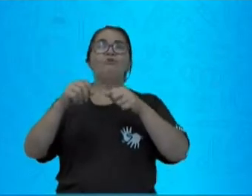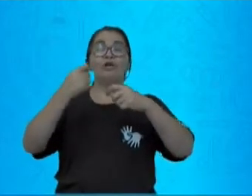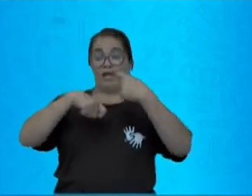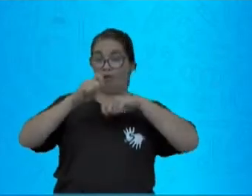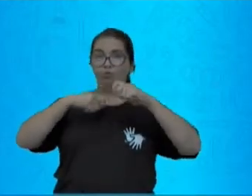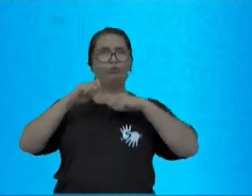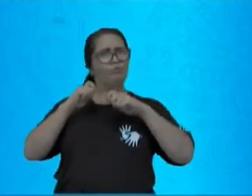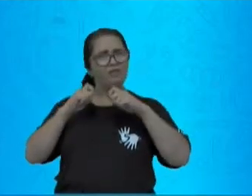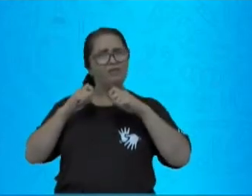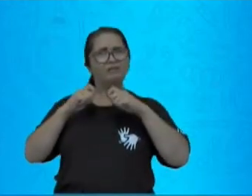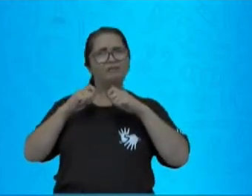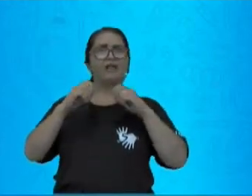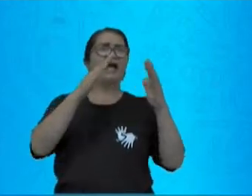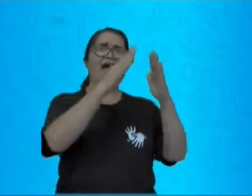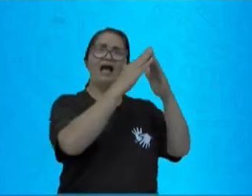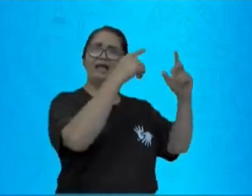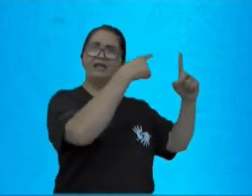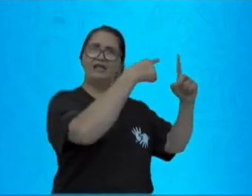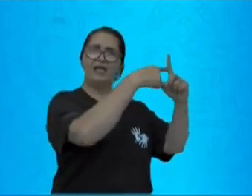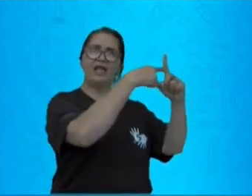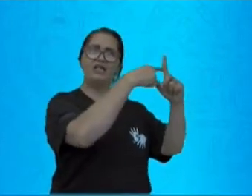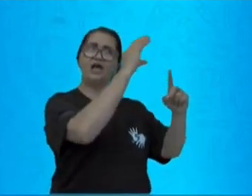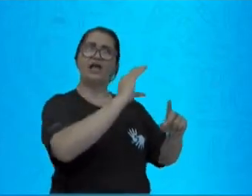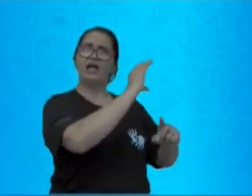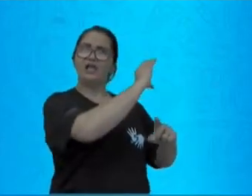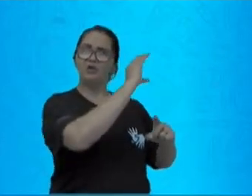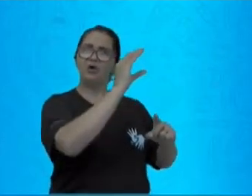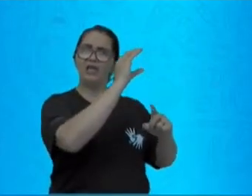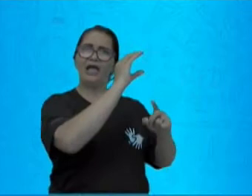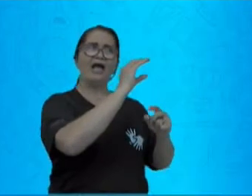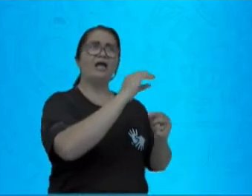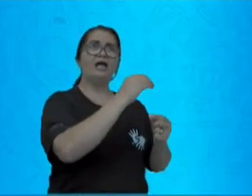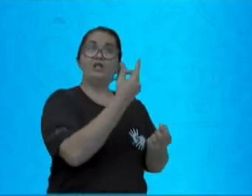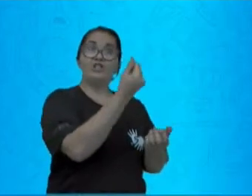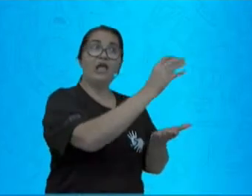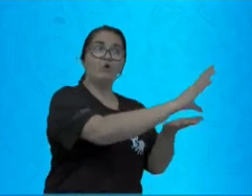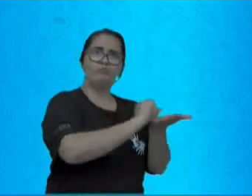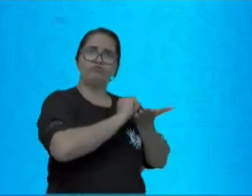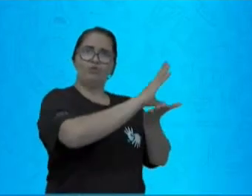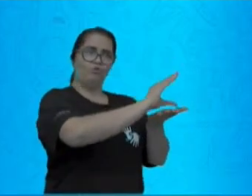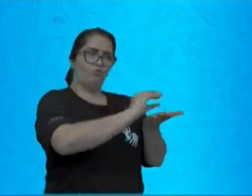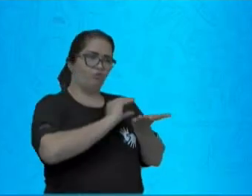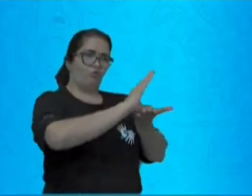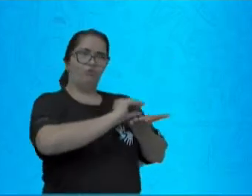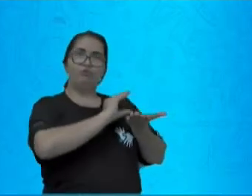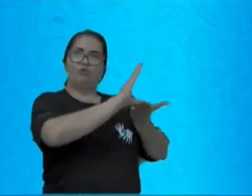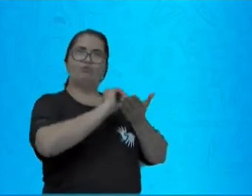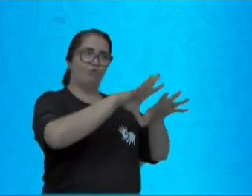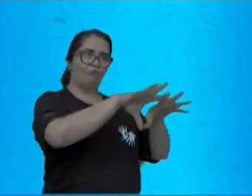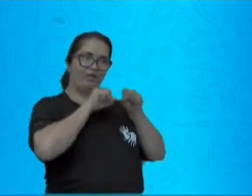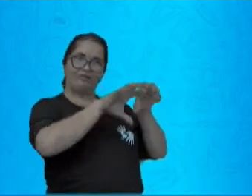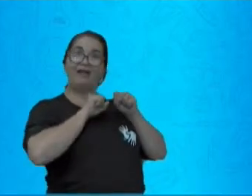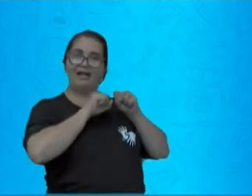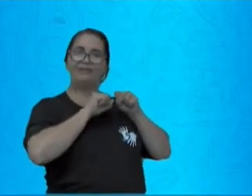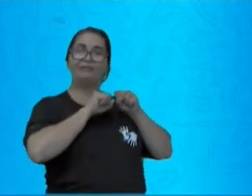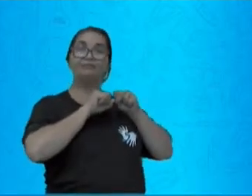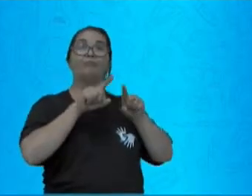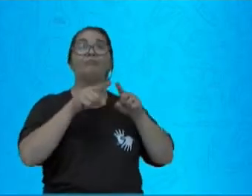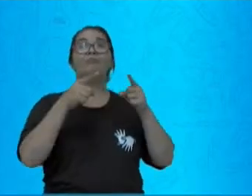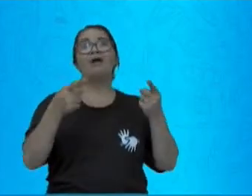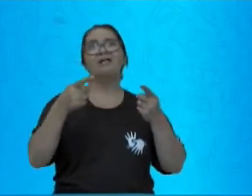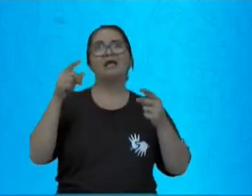igreja, ela acumulava riquezas e poder, mas ao mesmo tempo não deixava que os